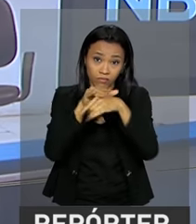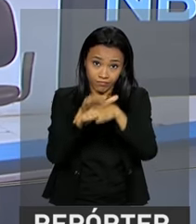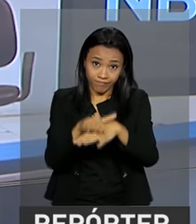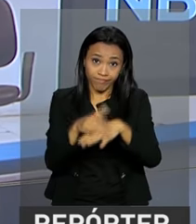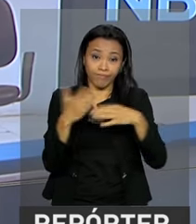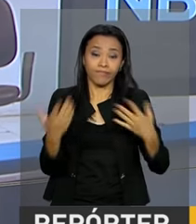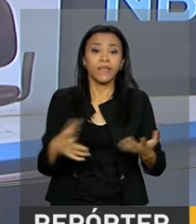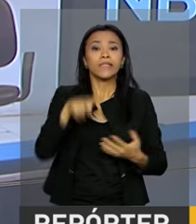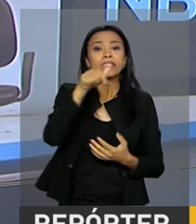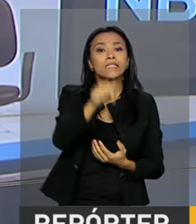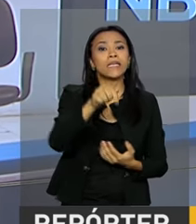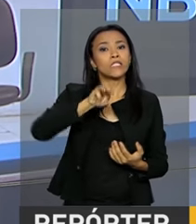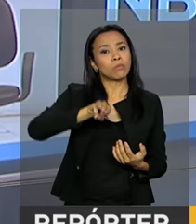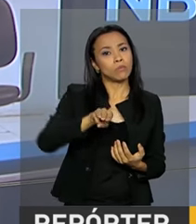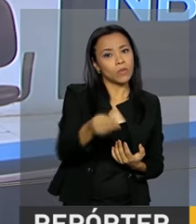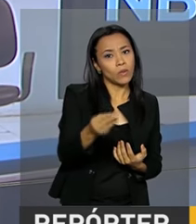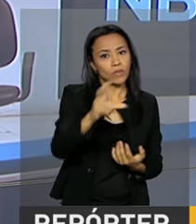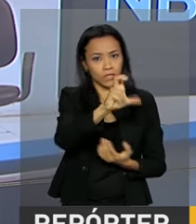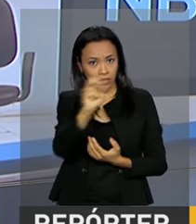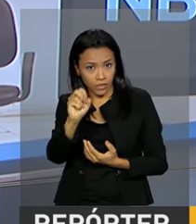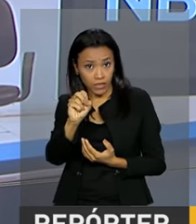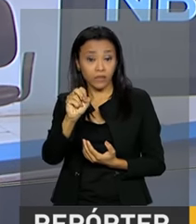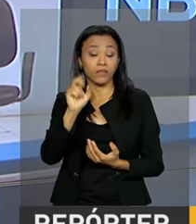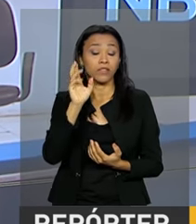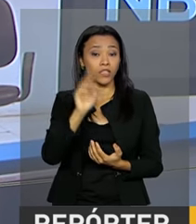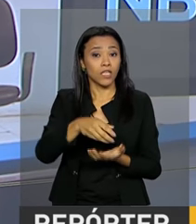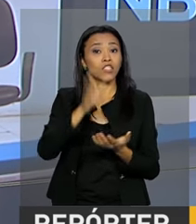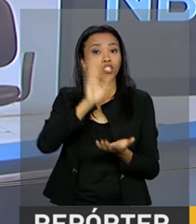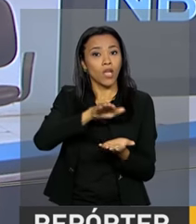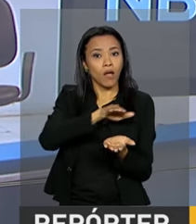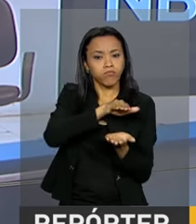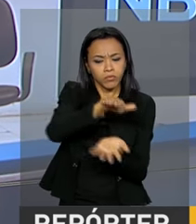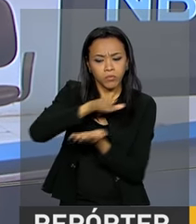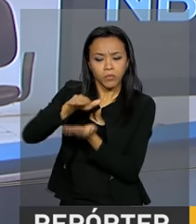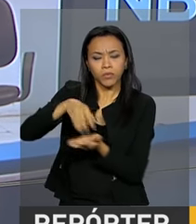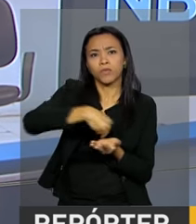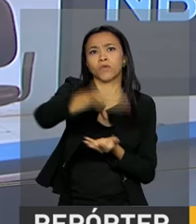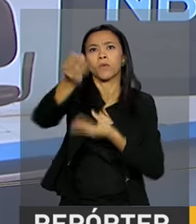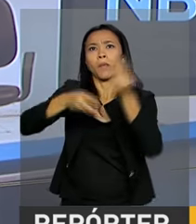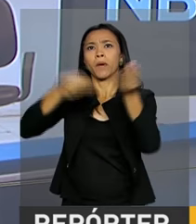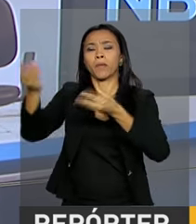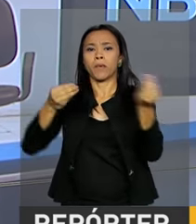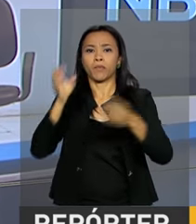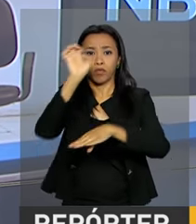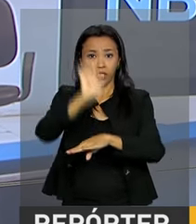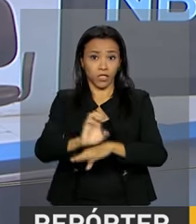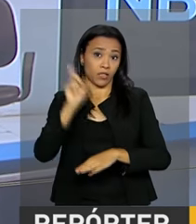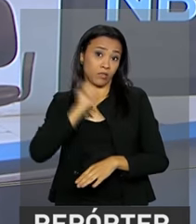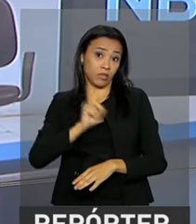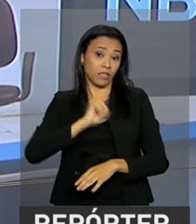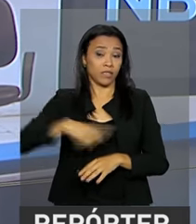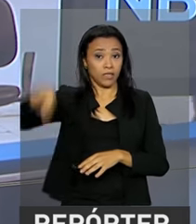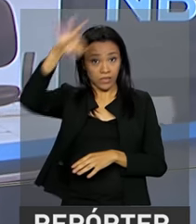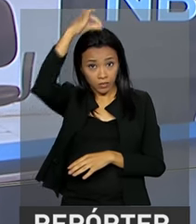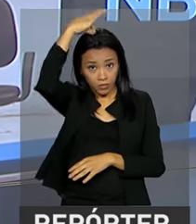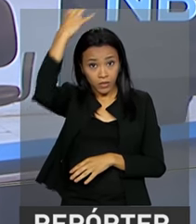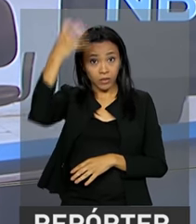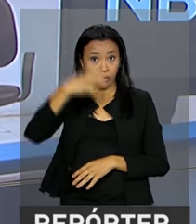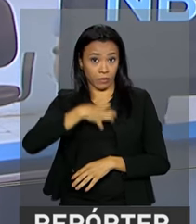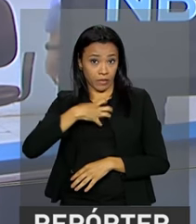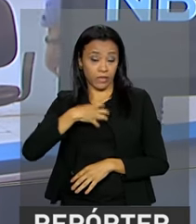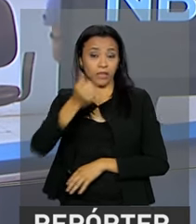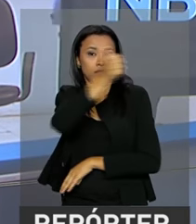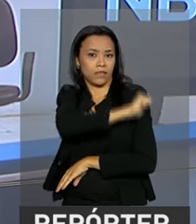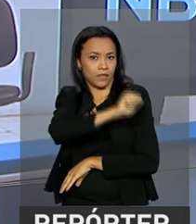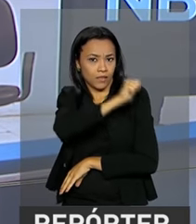amarela. 7,5 milhões de doses a mais foram enviadas para os estados de Minas Gerais, Espírito Santo, Bahia,